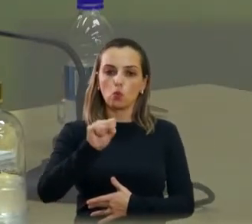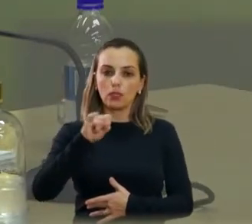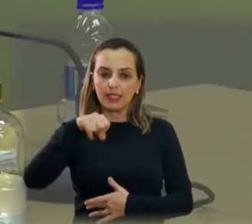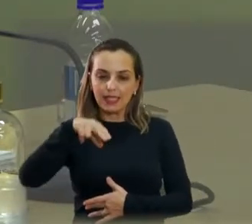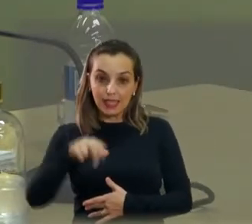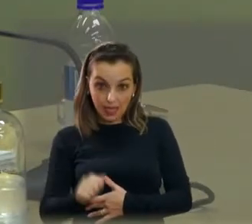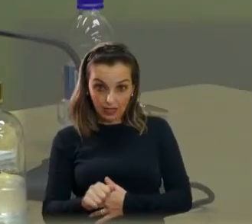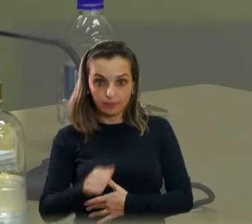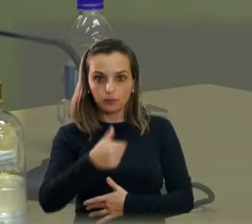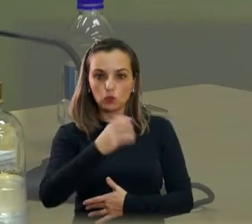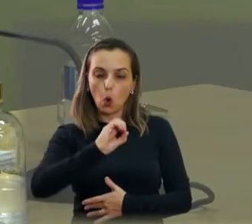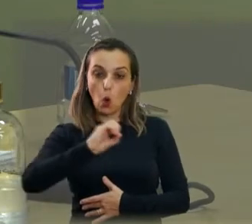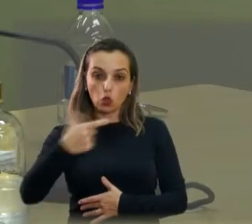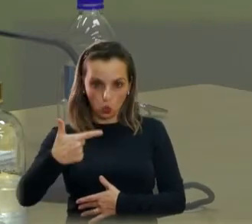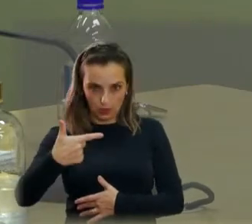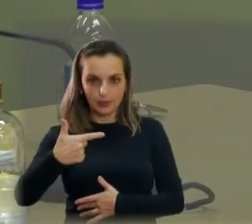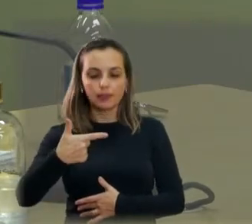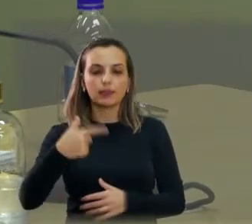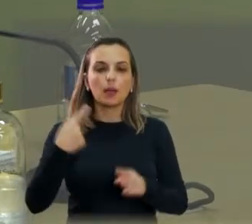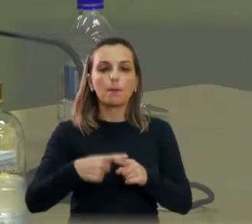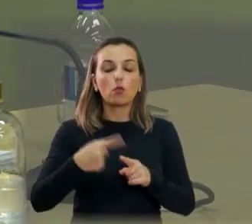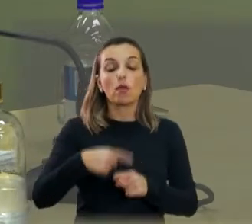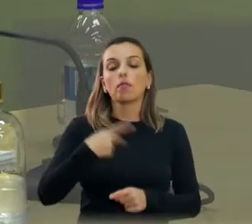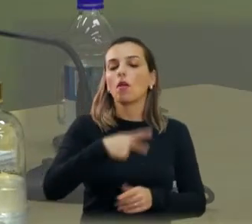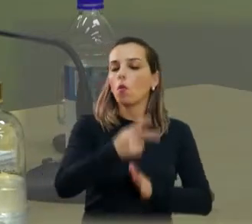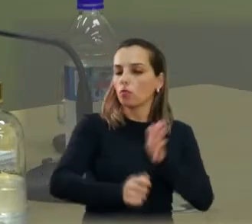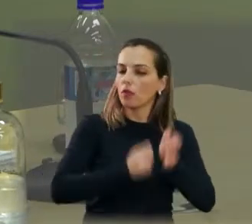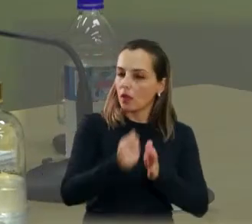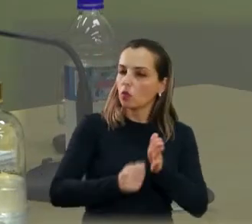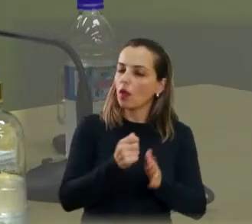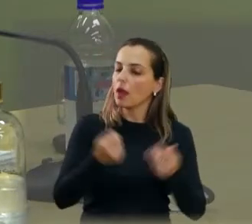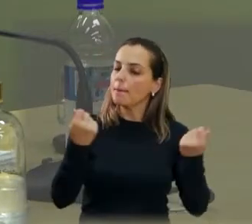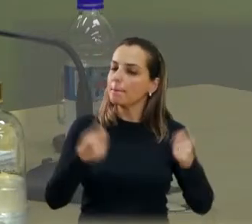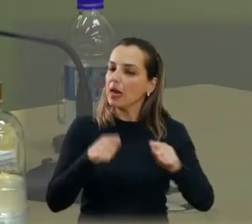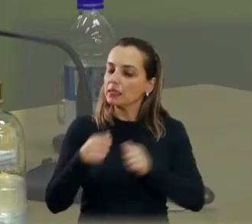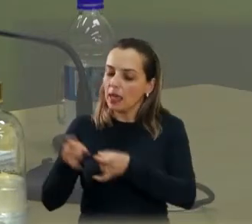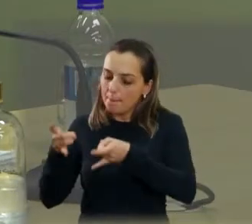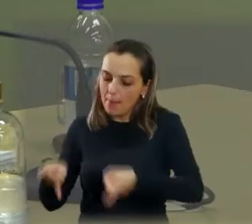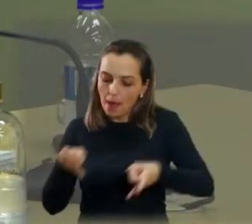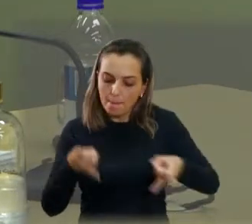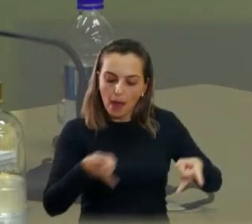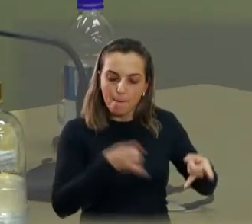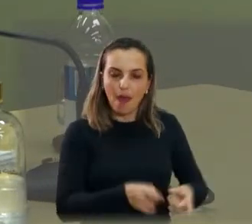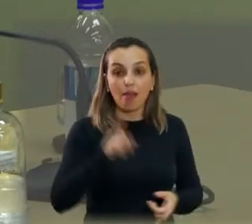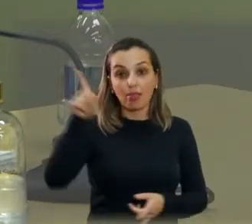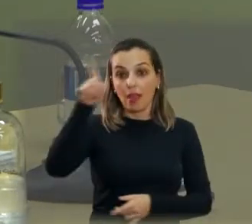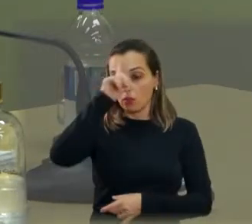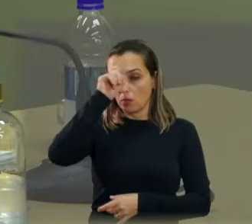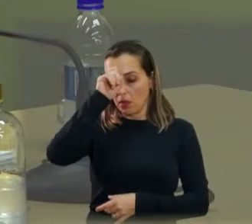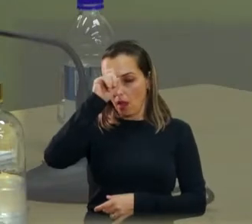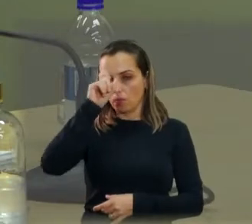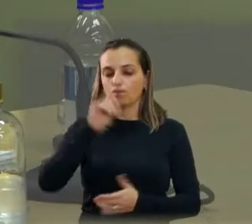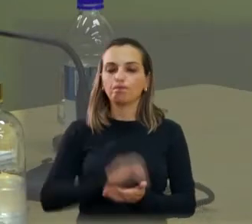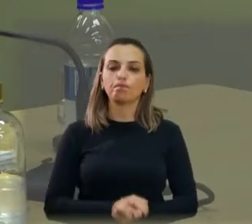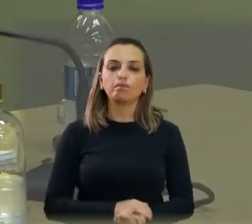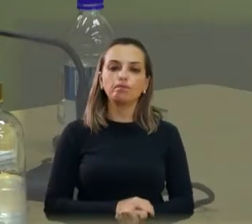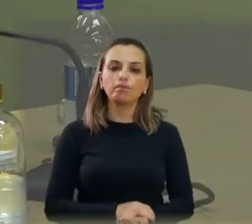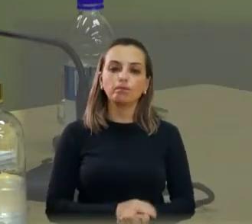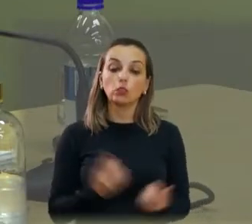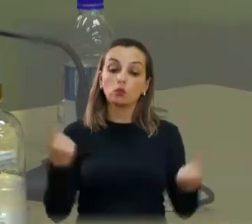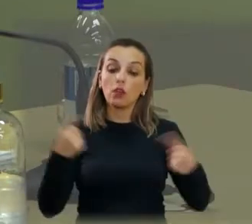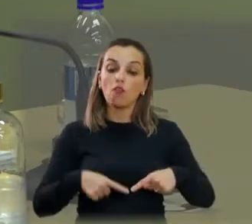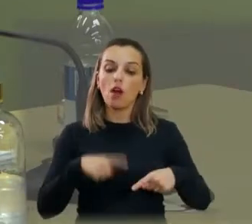usina muito maior, porque a cidade de Araraquara precisa desses leitos do hospital de campanha. O grande desafio